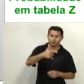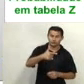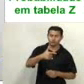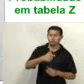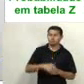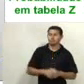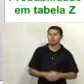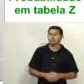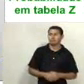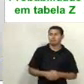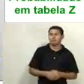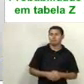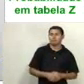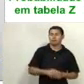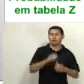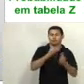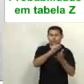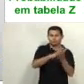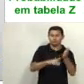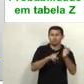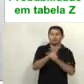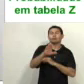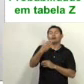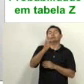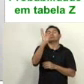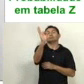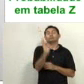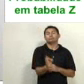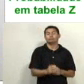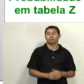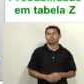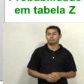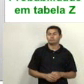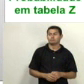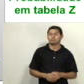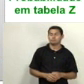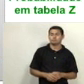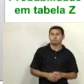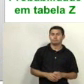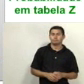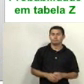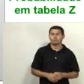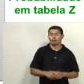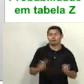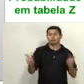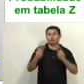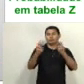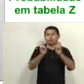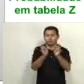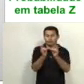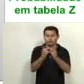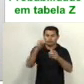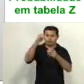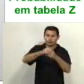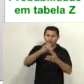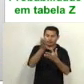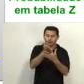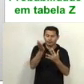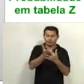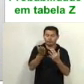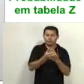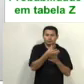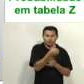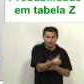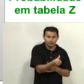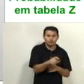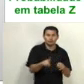12. O exercício pergunta qual que é a probabilidade dos valores de vendas estarem entre 6